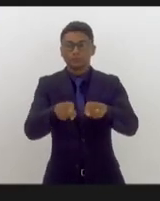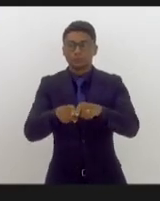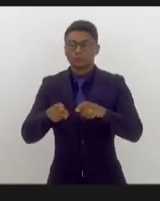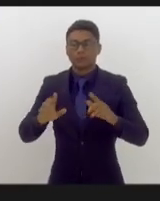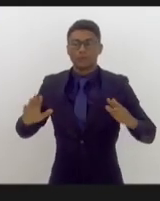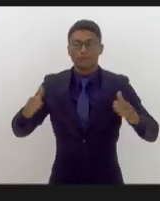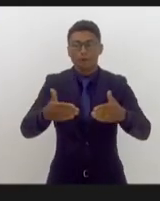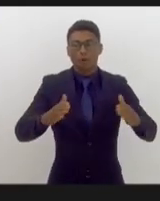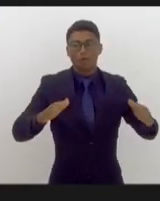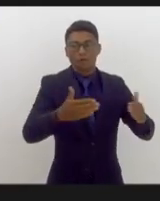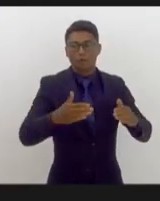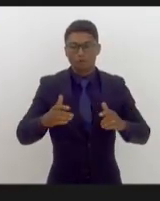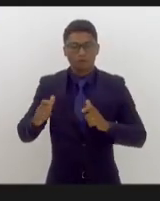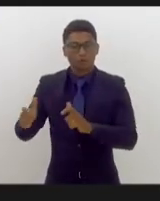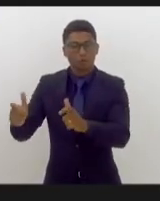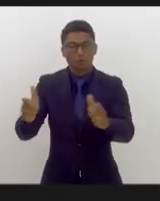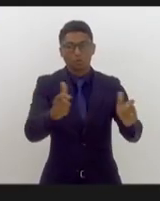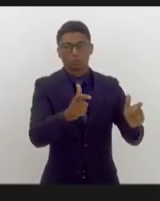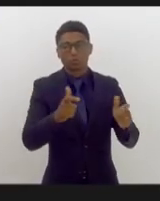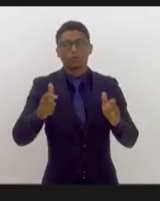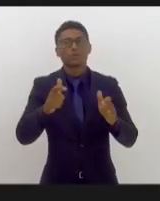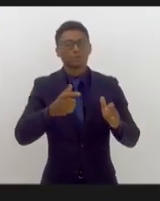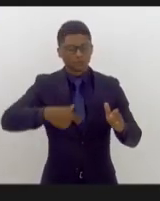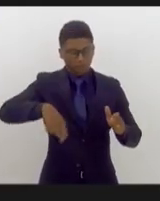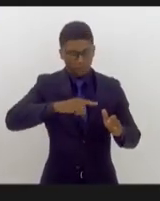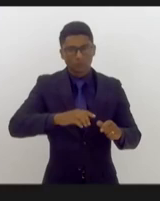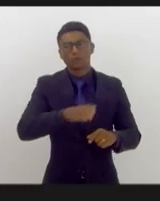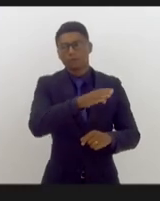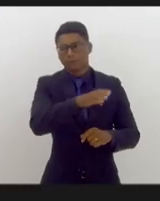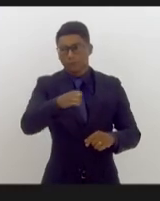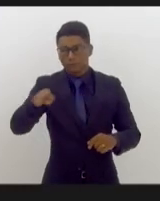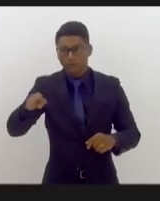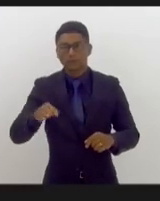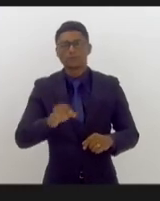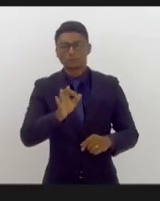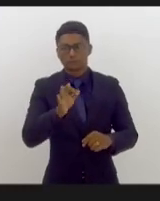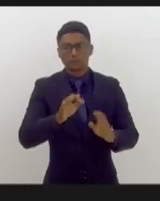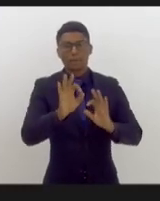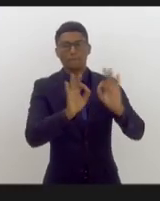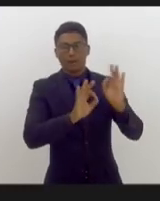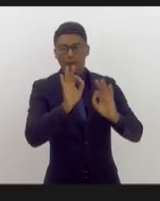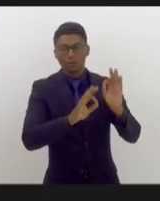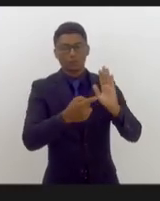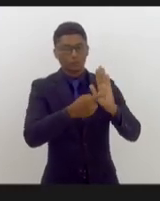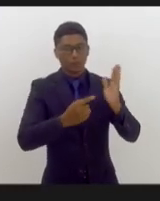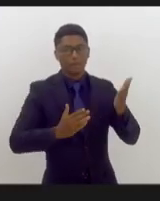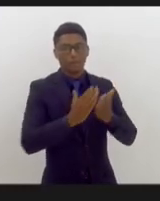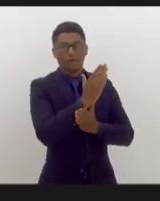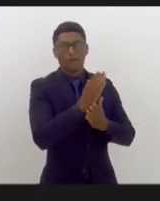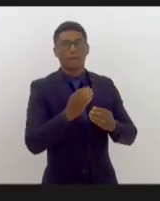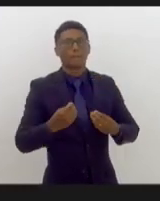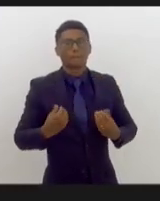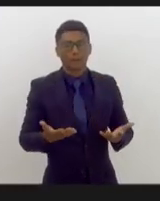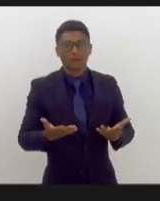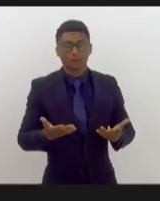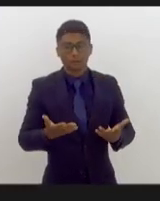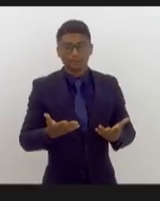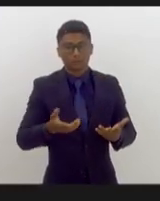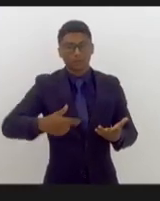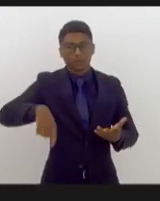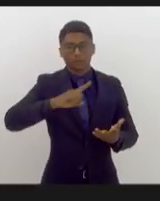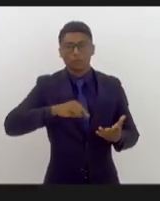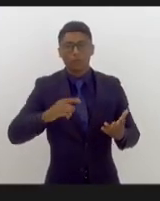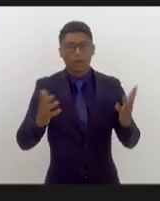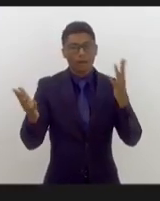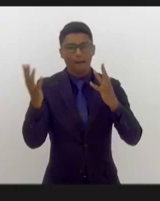fóruns, defender a aprovação de um plano, mesmo que provisório, para que a gente não continue tateando no